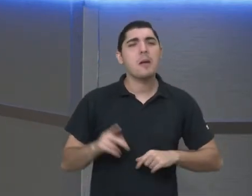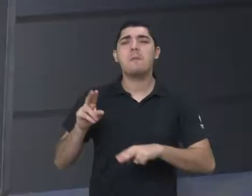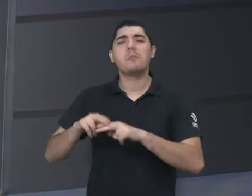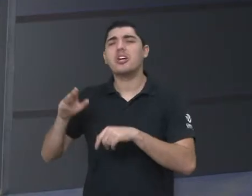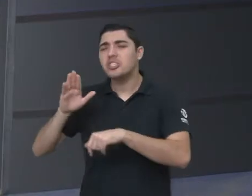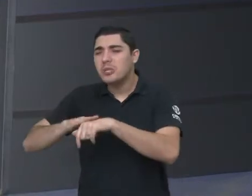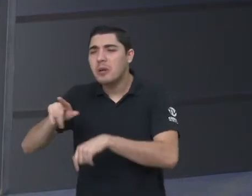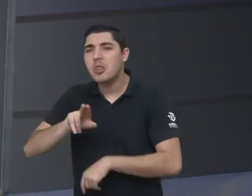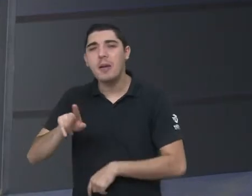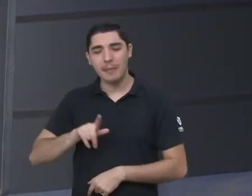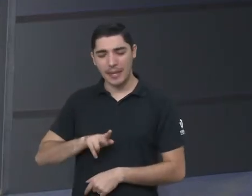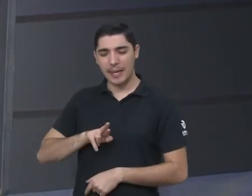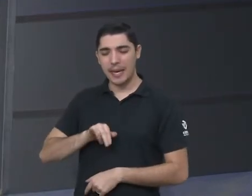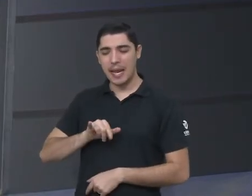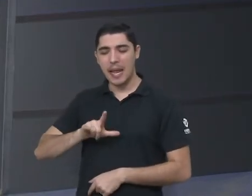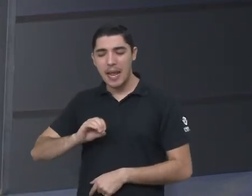de